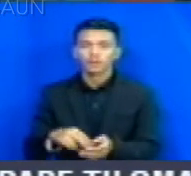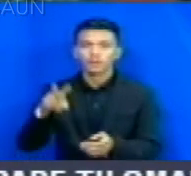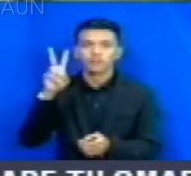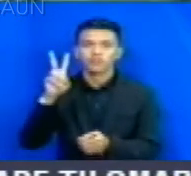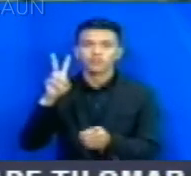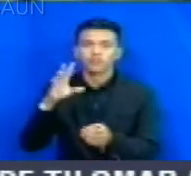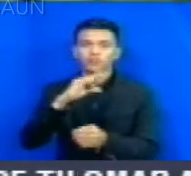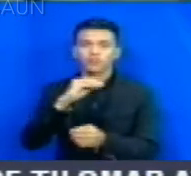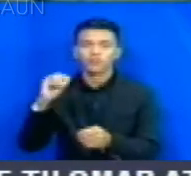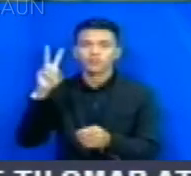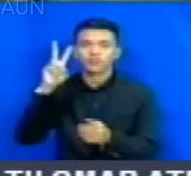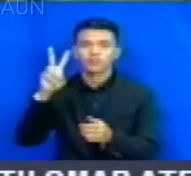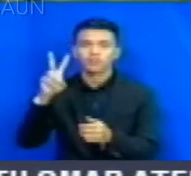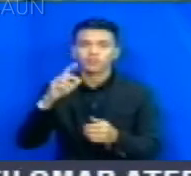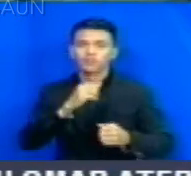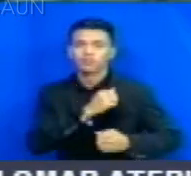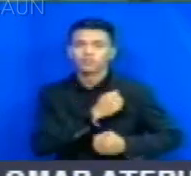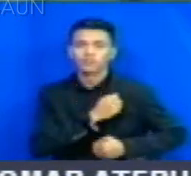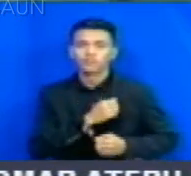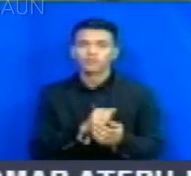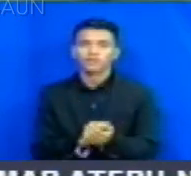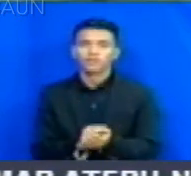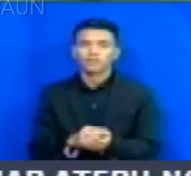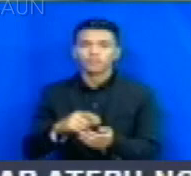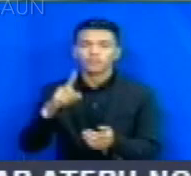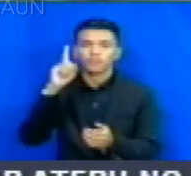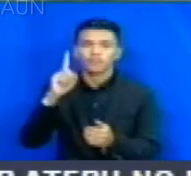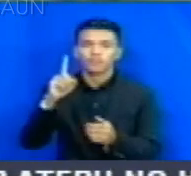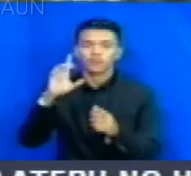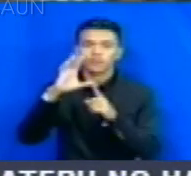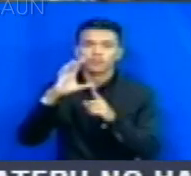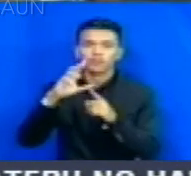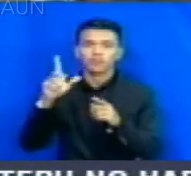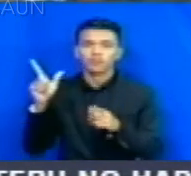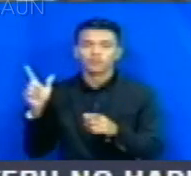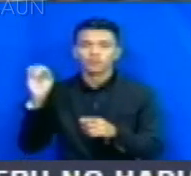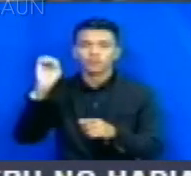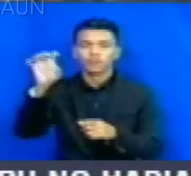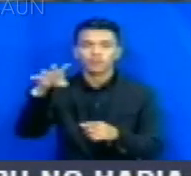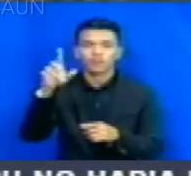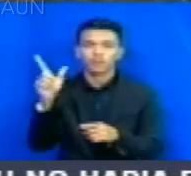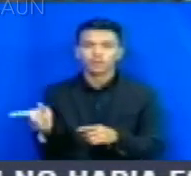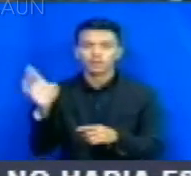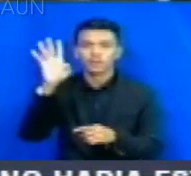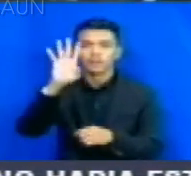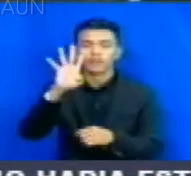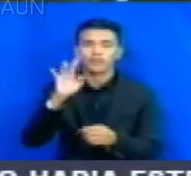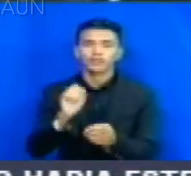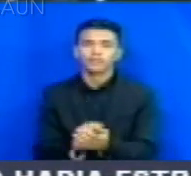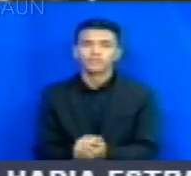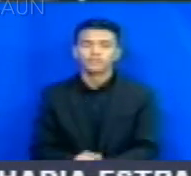rua. No segundo sargento promove ba primeiro sargento na rua Nulo Resinhat. Juvenal da